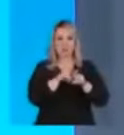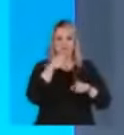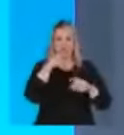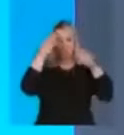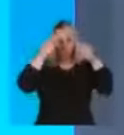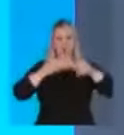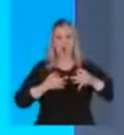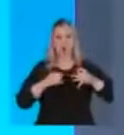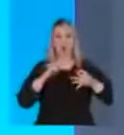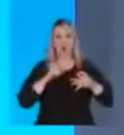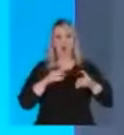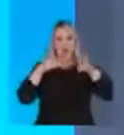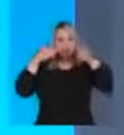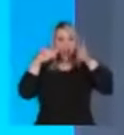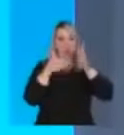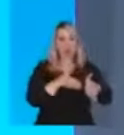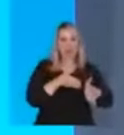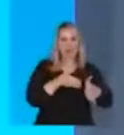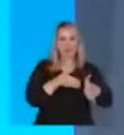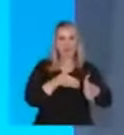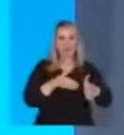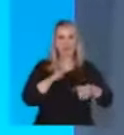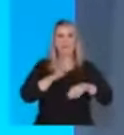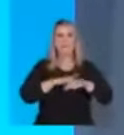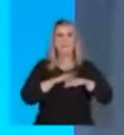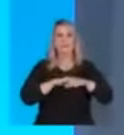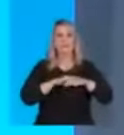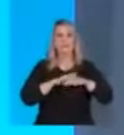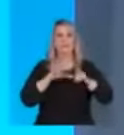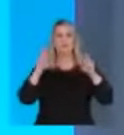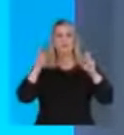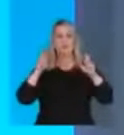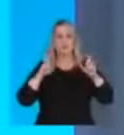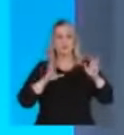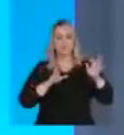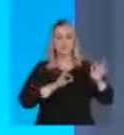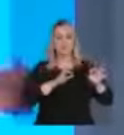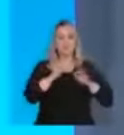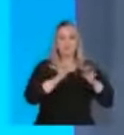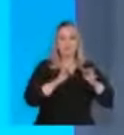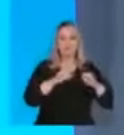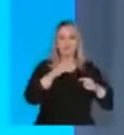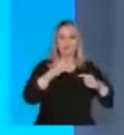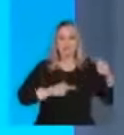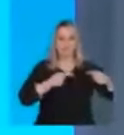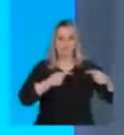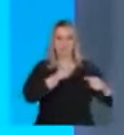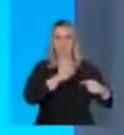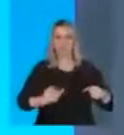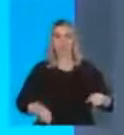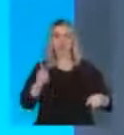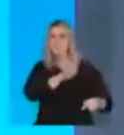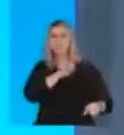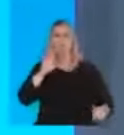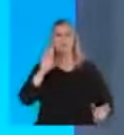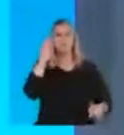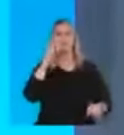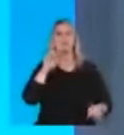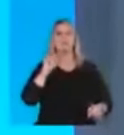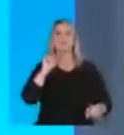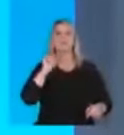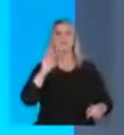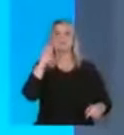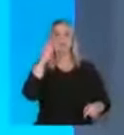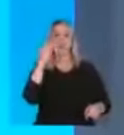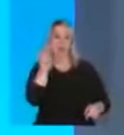política é lealdade é a capacidade de realizar em cima de um projeto político popular é não trair porque quem trai os seus parceiros